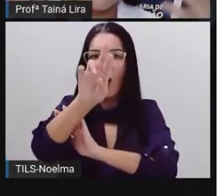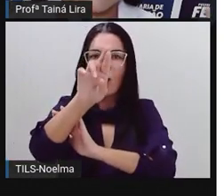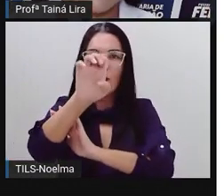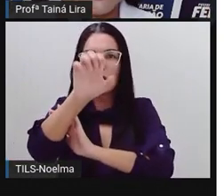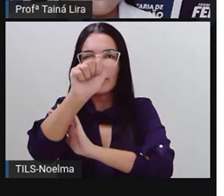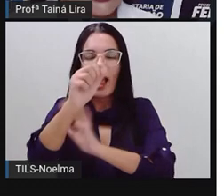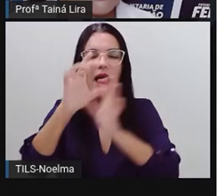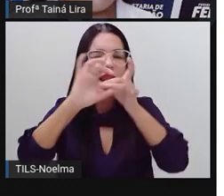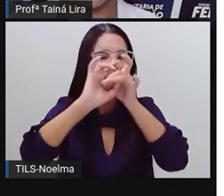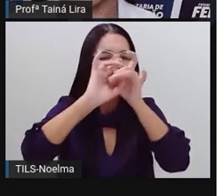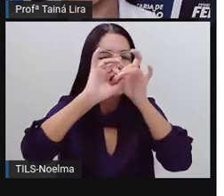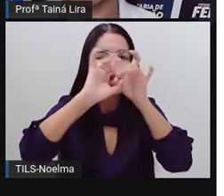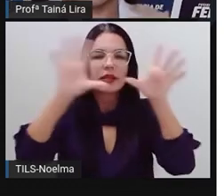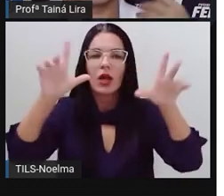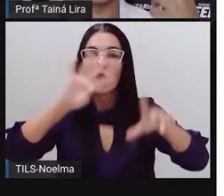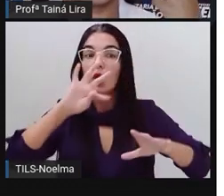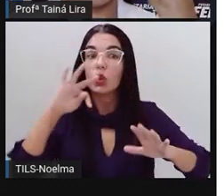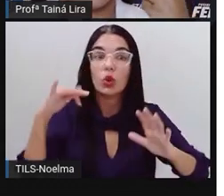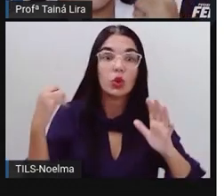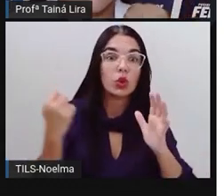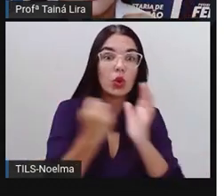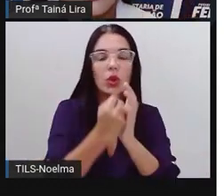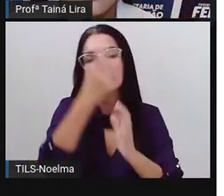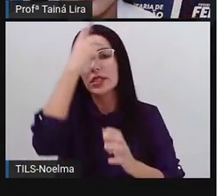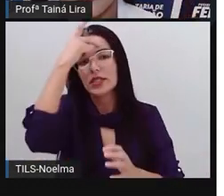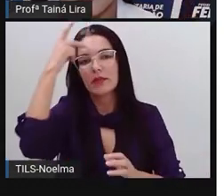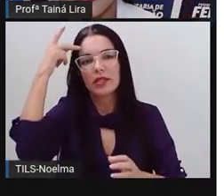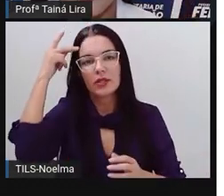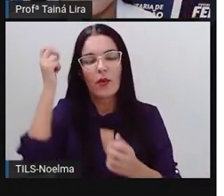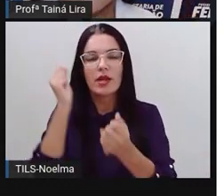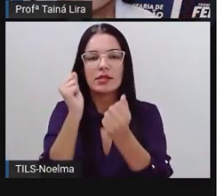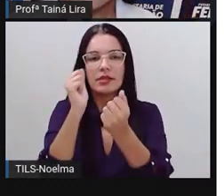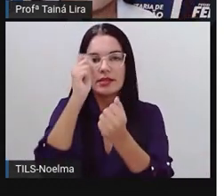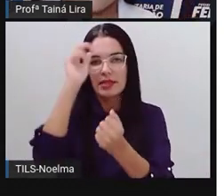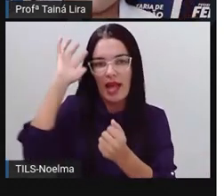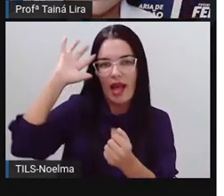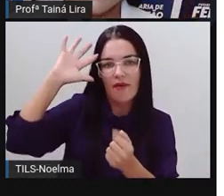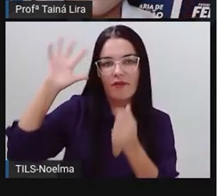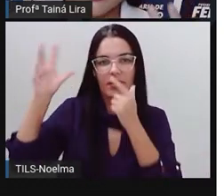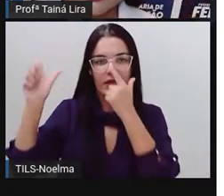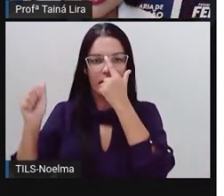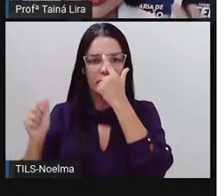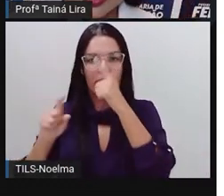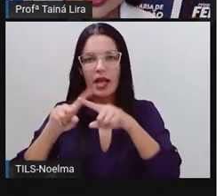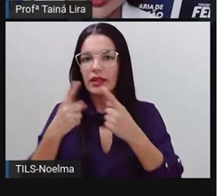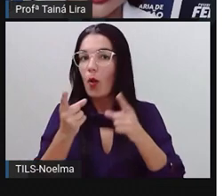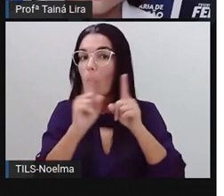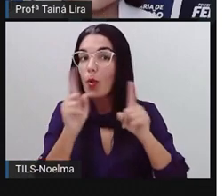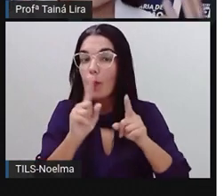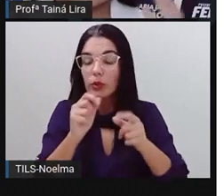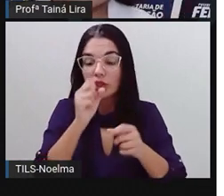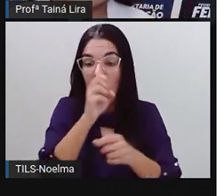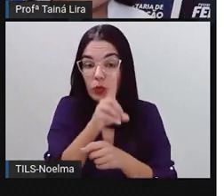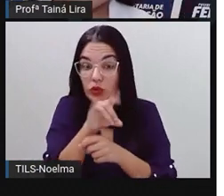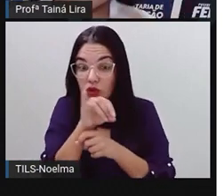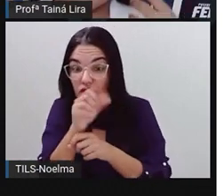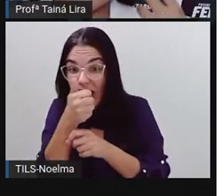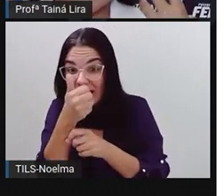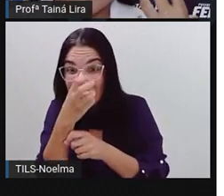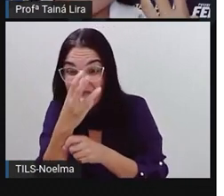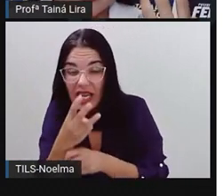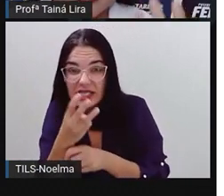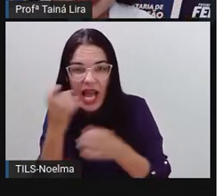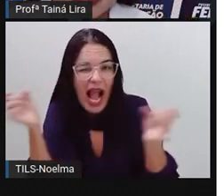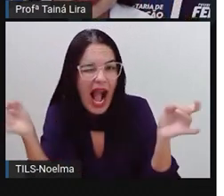todos esses africanos e aí ela falou que é a partir daquela data não era mais permitido que as